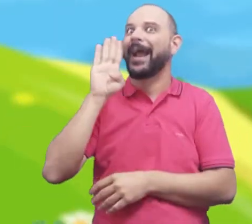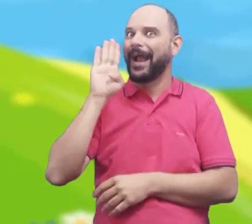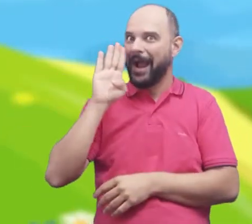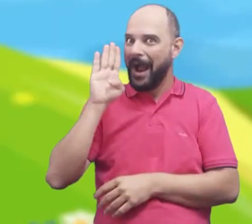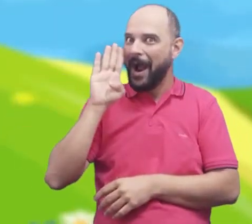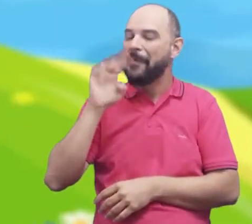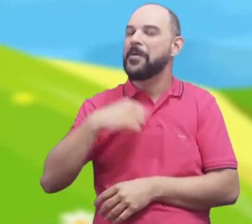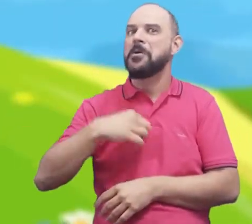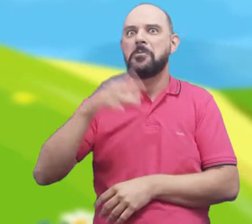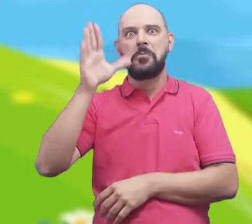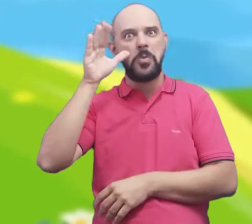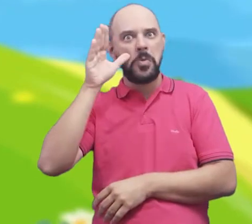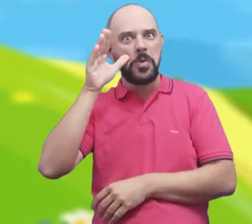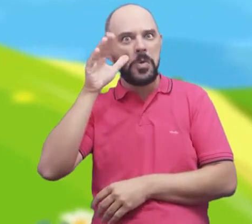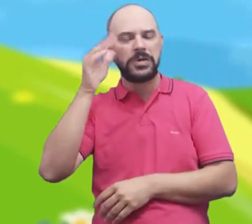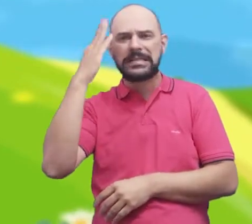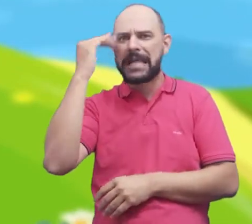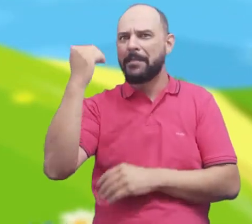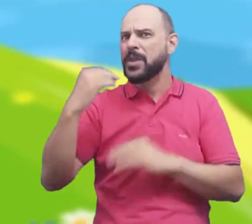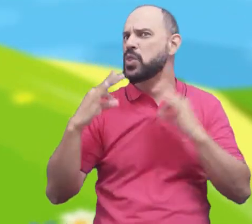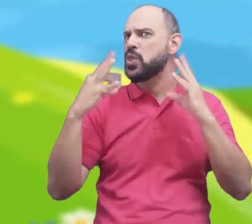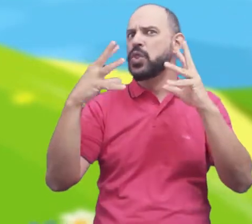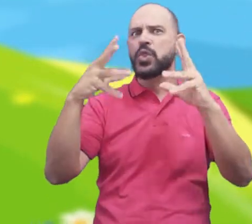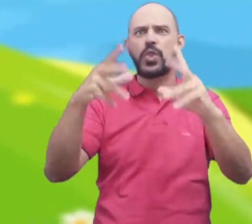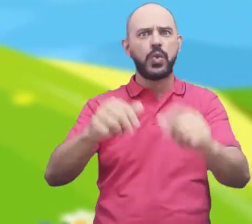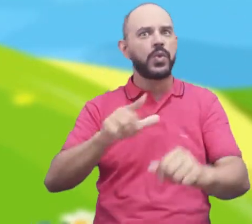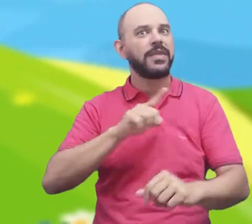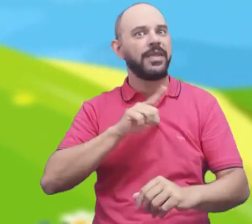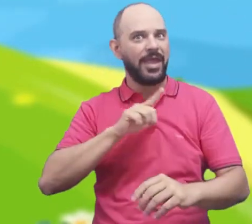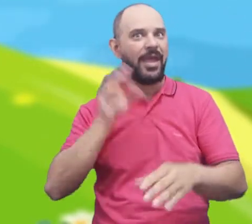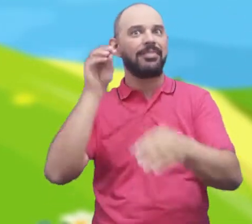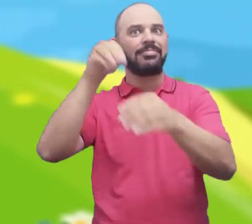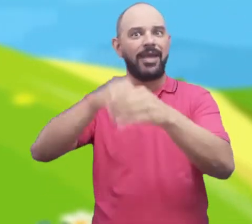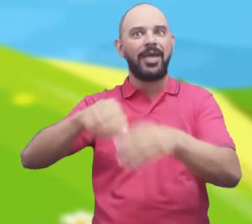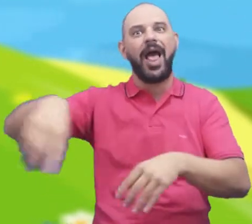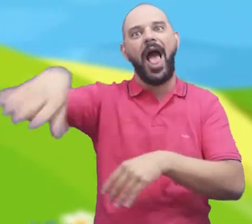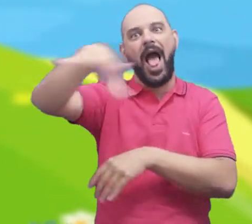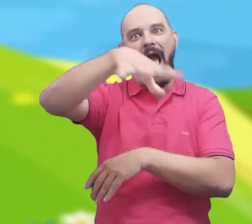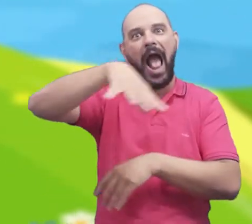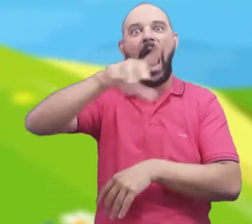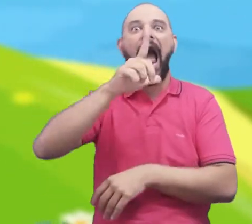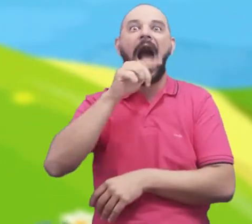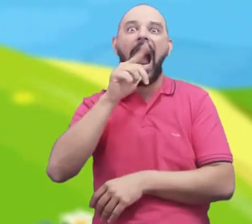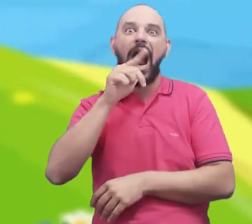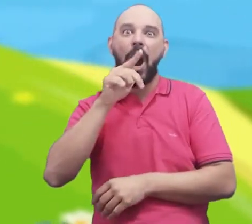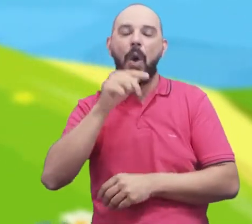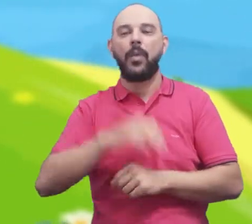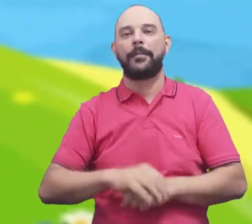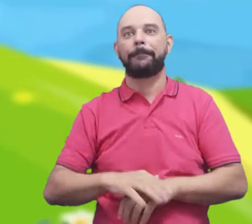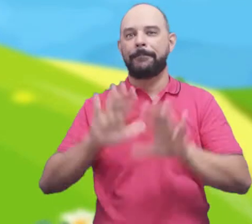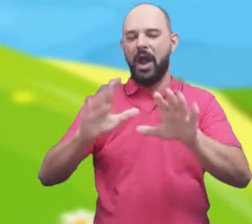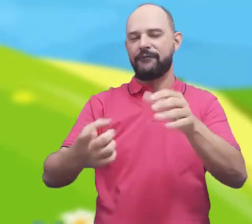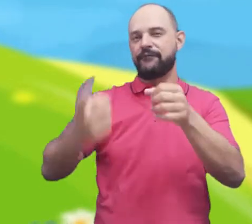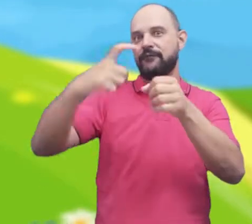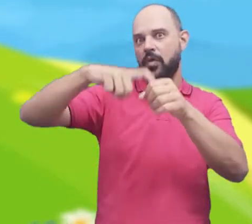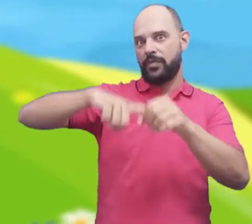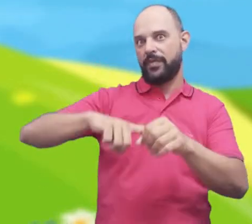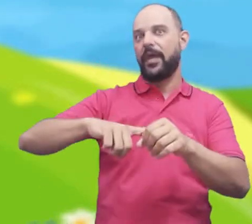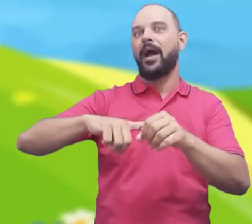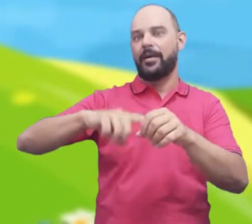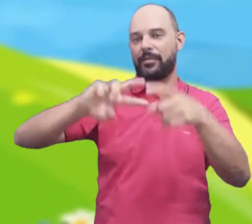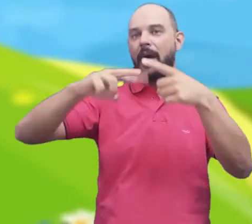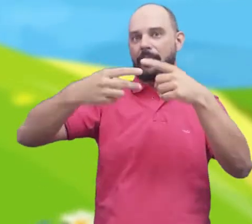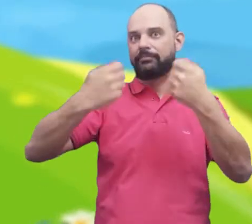né? Eu também fiquei super curiosa para saber tudo o que habita em uma lagoa. Nossa, mas agora é hora de voltar